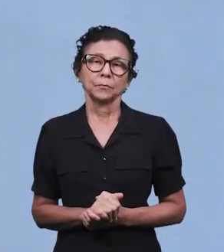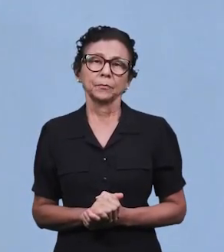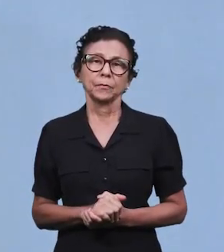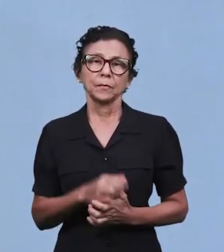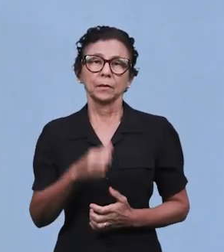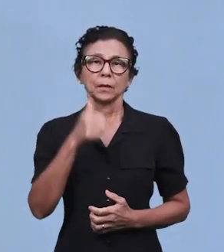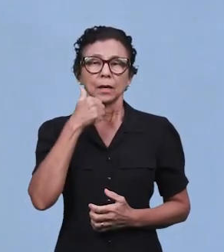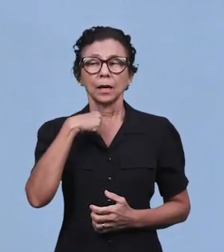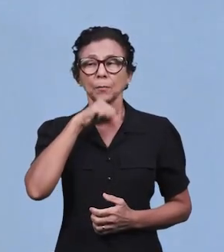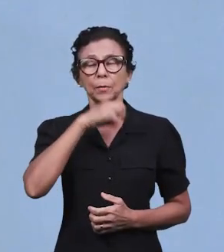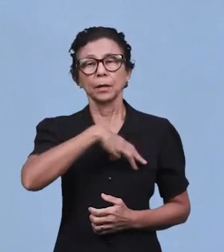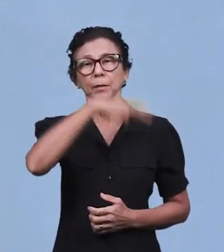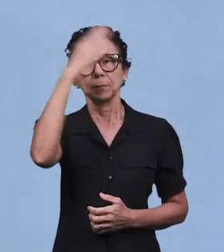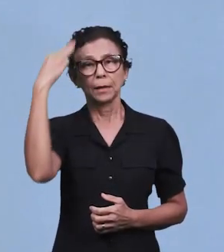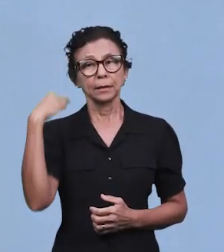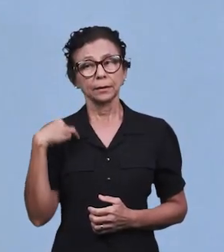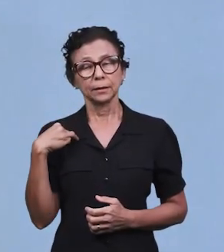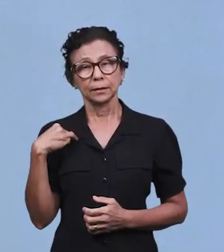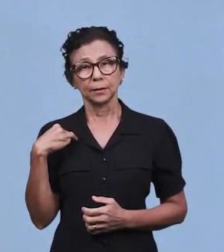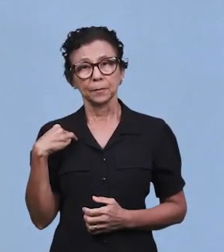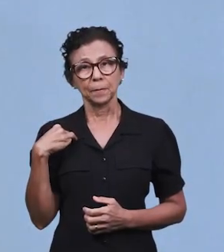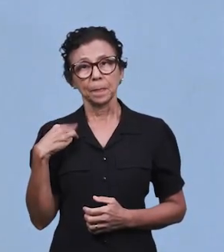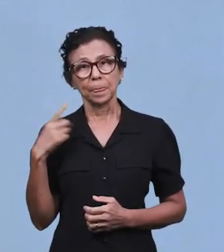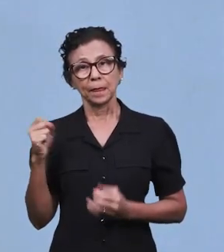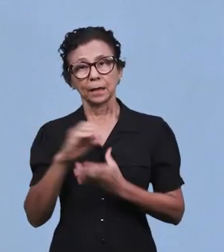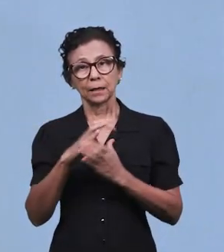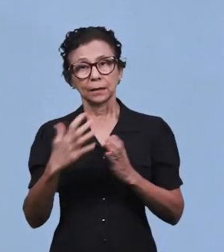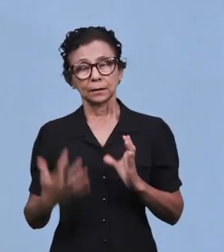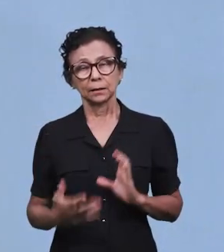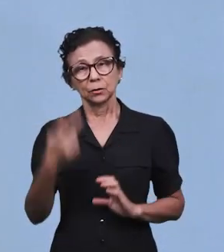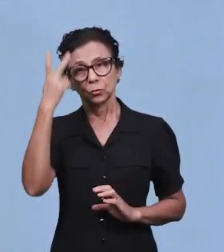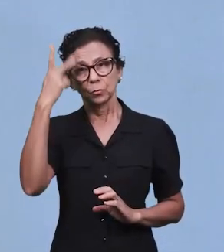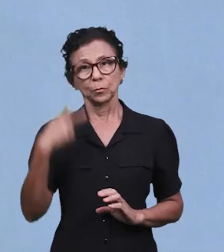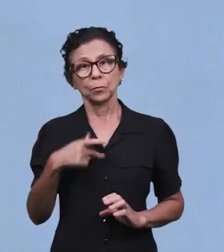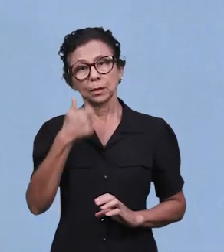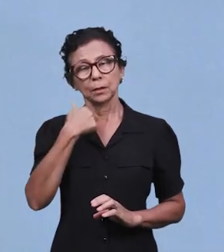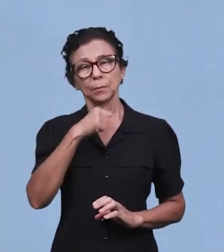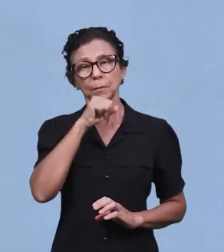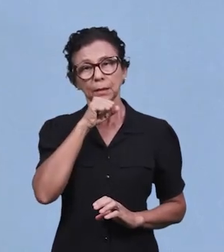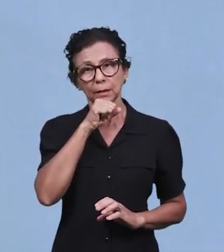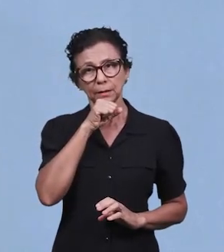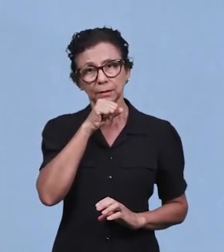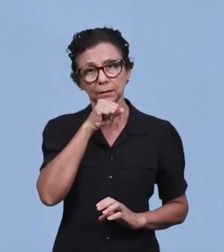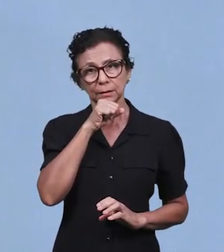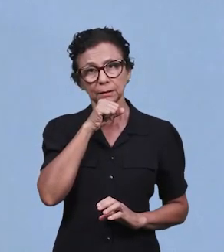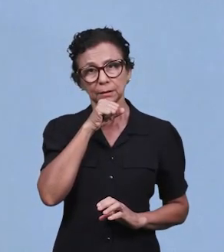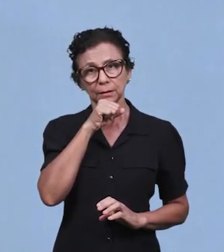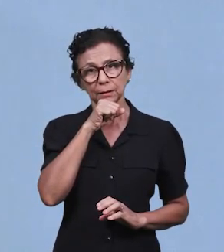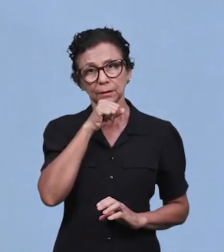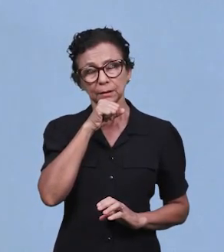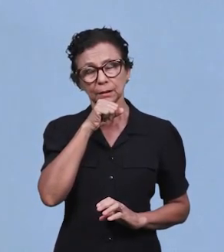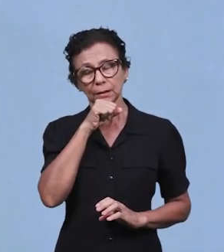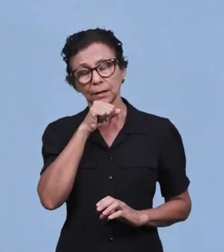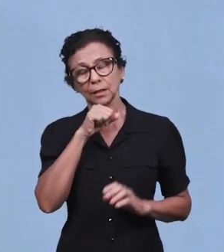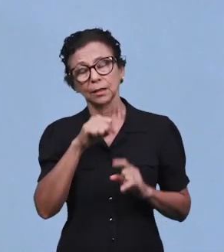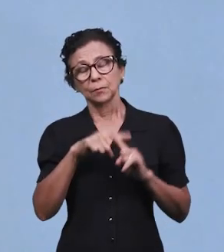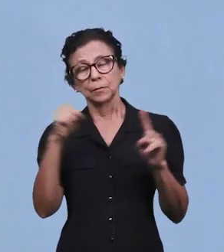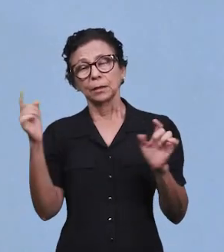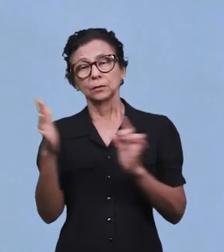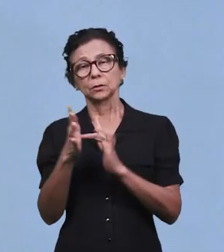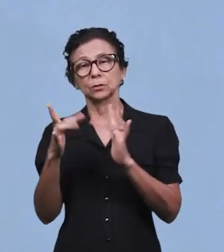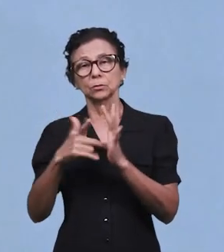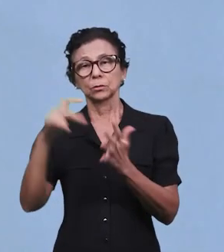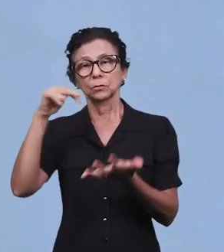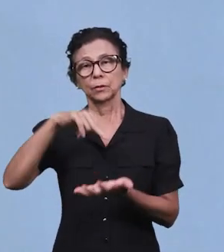Mas como unigênito de Deus, ele jamais poderia morrer. Mas como homem, ele deu a sua